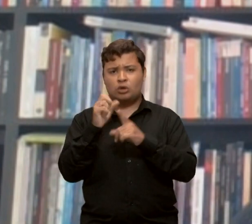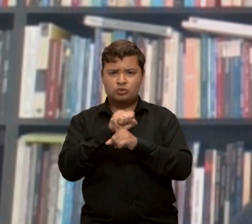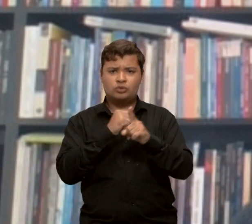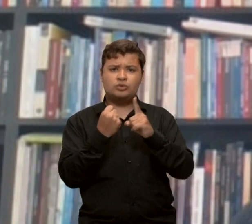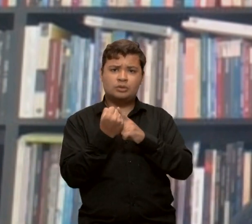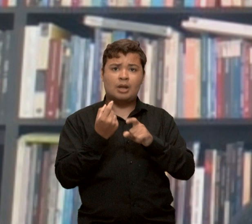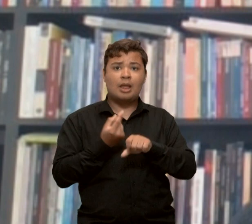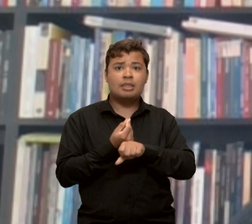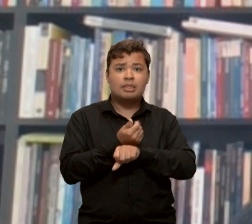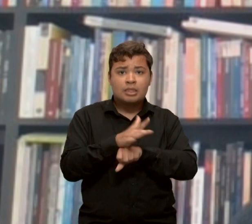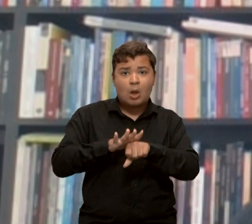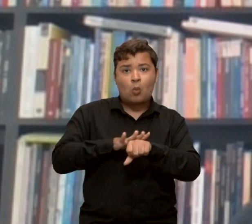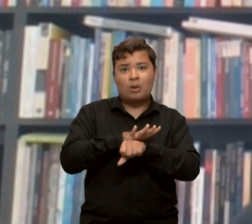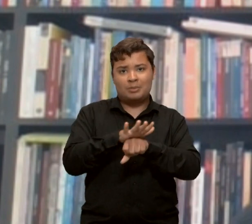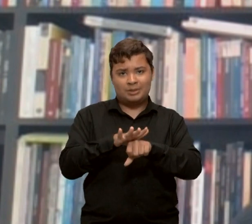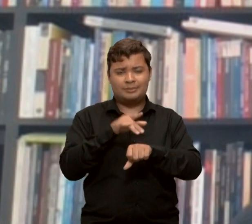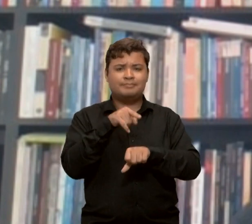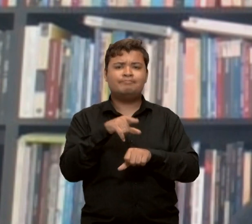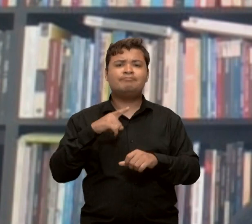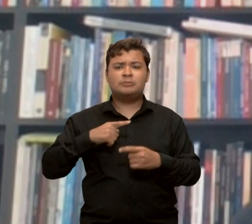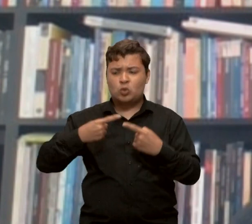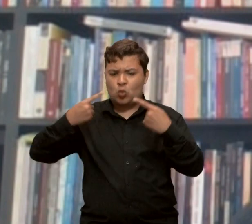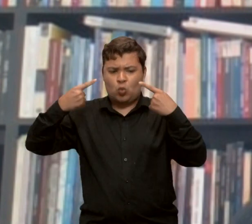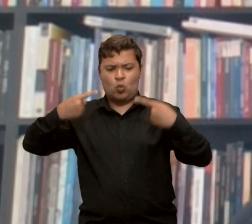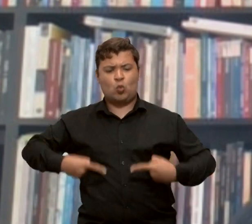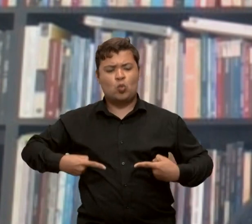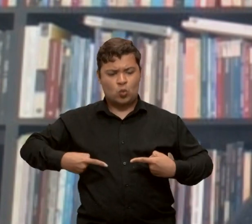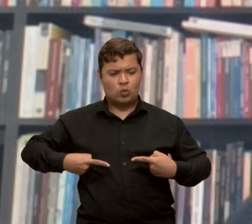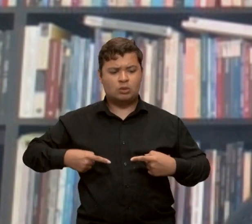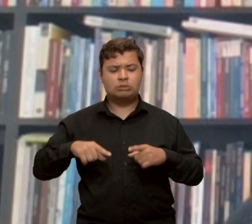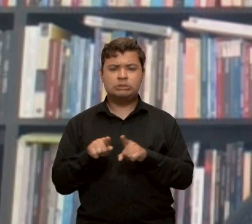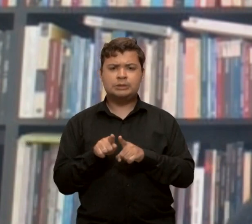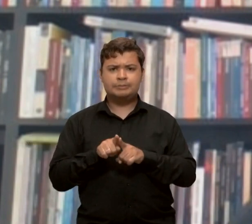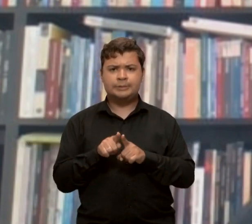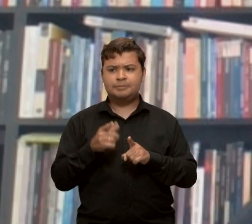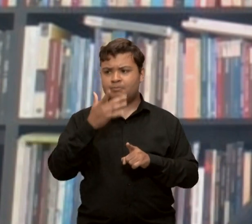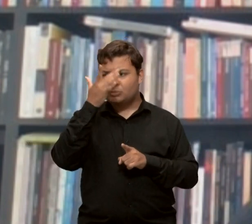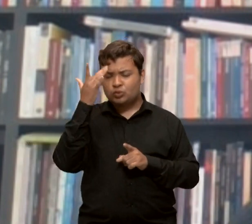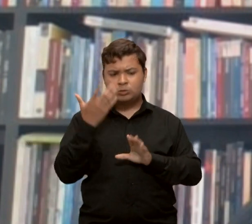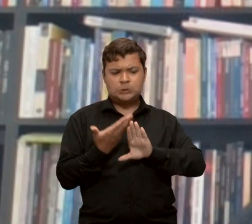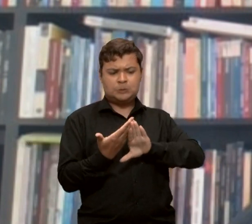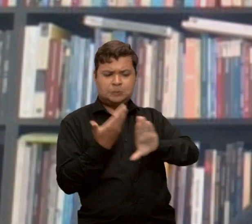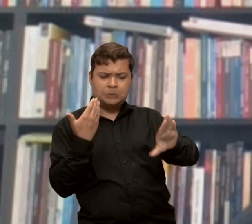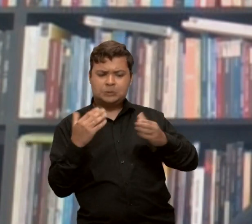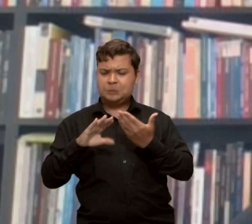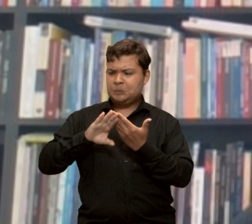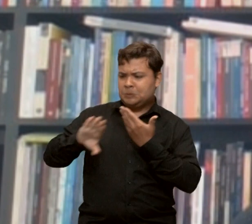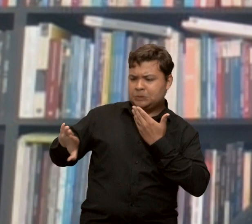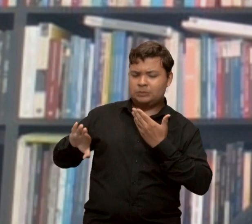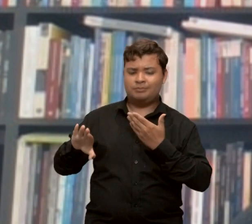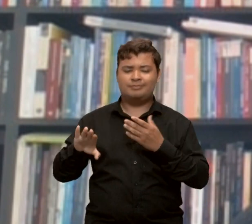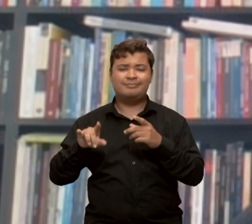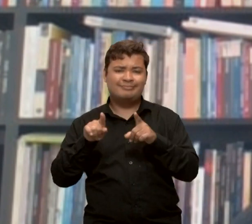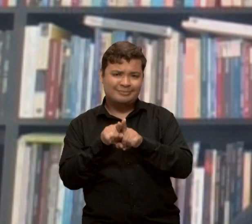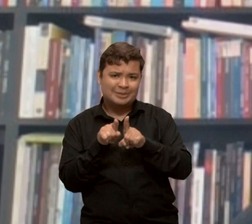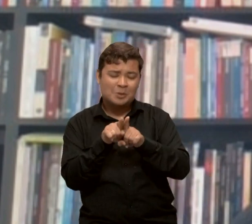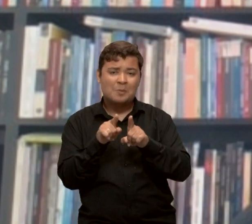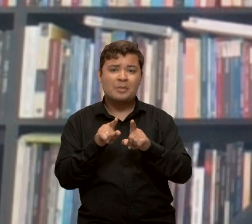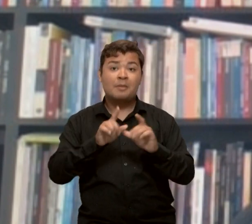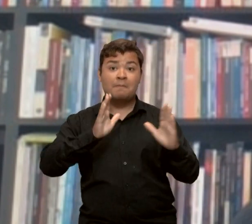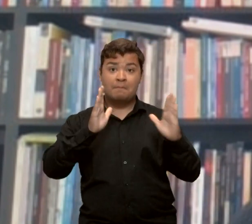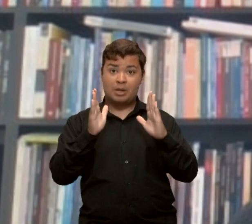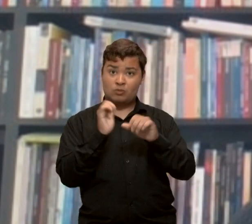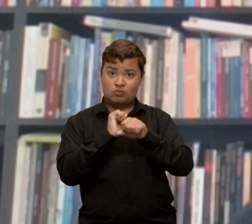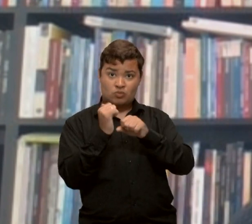é a grande competitividade e o isolamento que advém daí. Somando mais a quarentena da